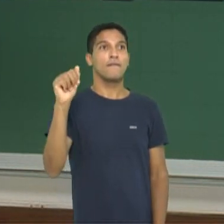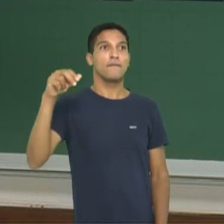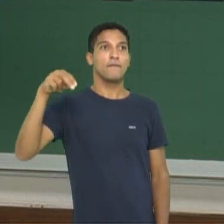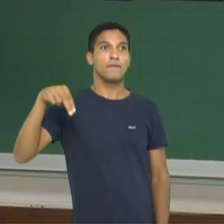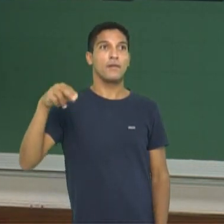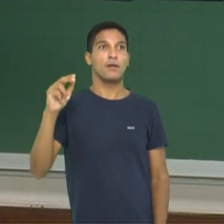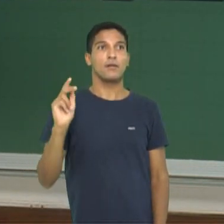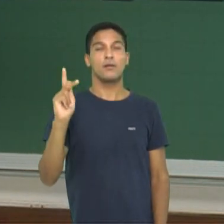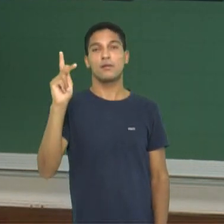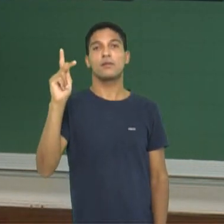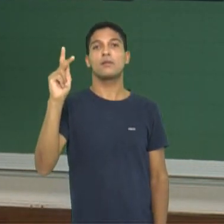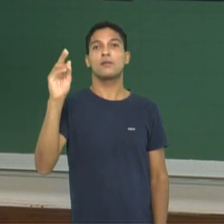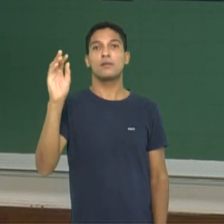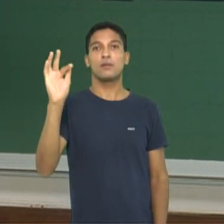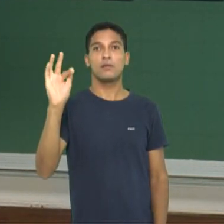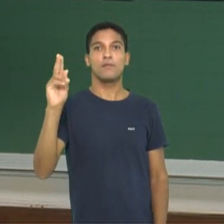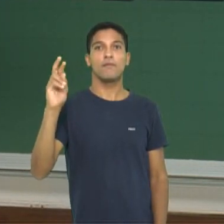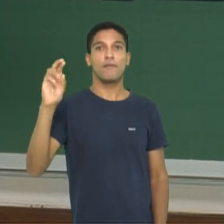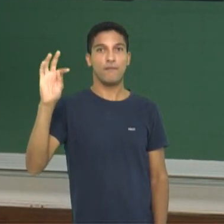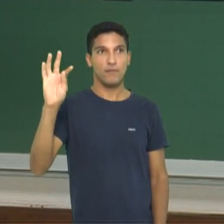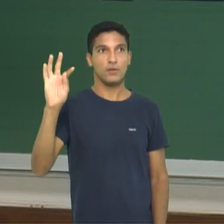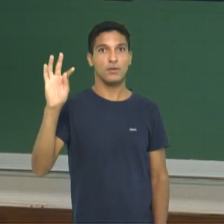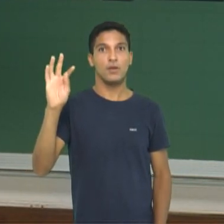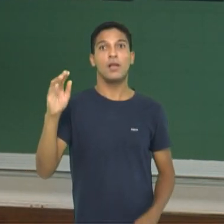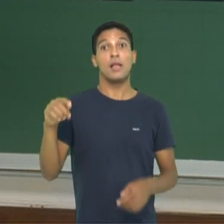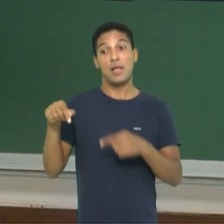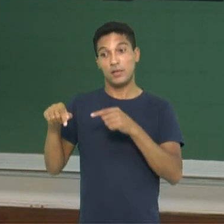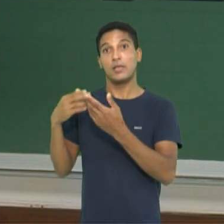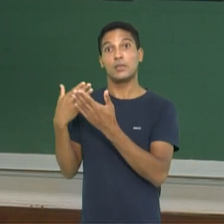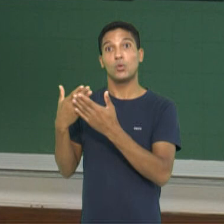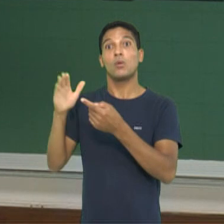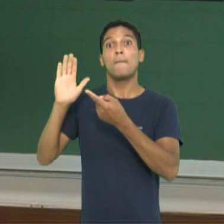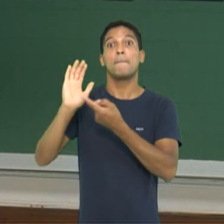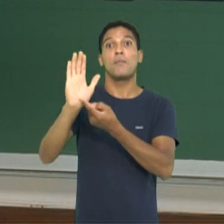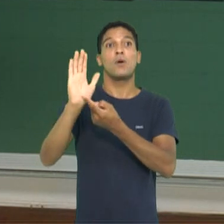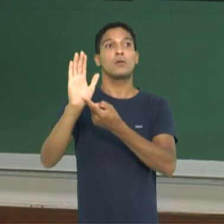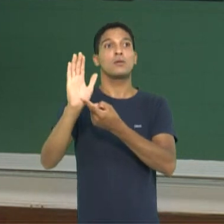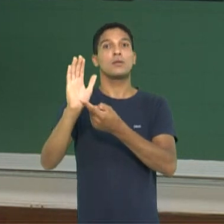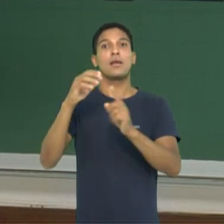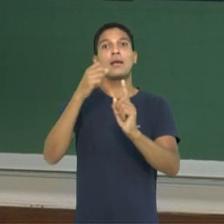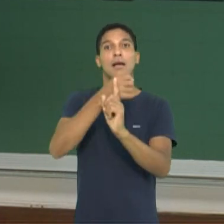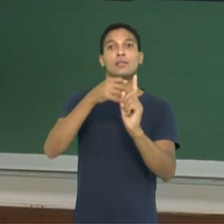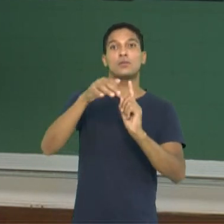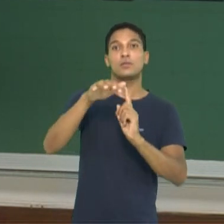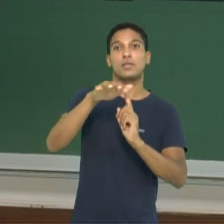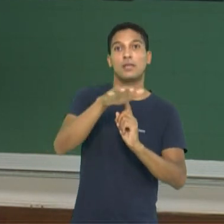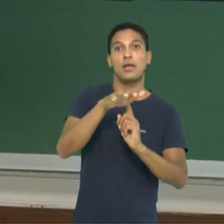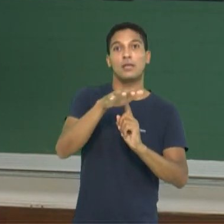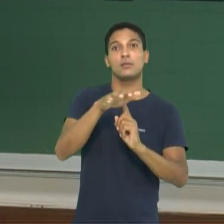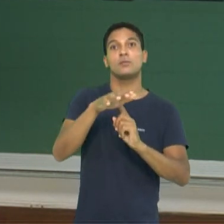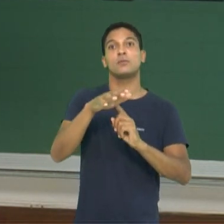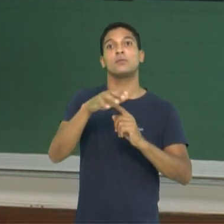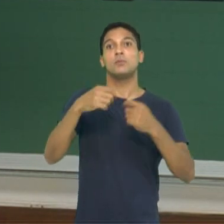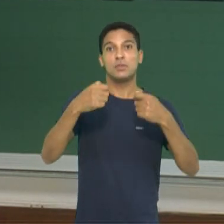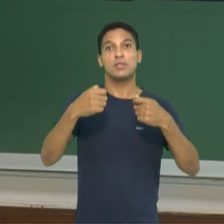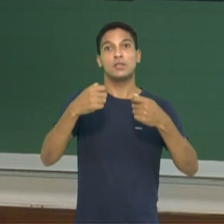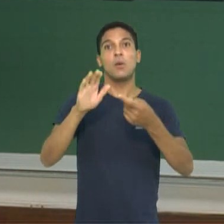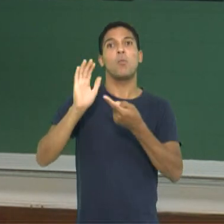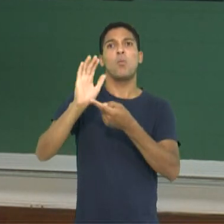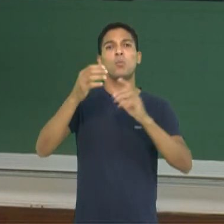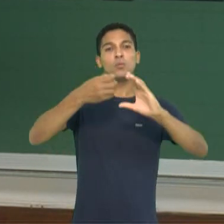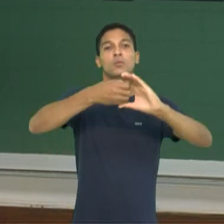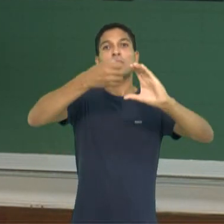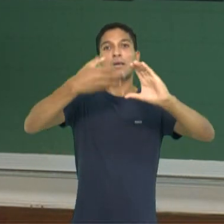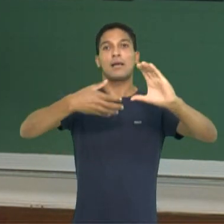suas dimensões de um modo mais livre e não unidimensional, mas sim de uma forma